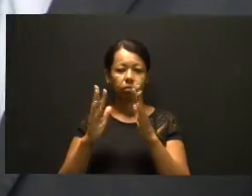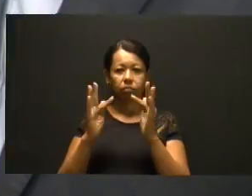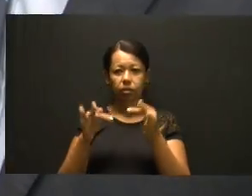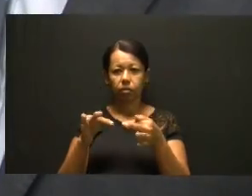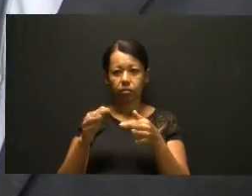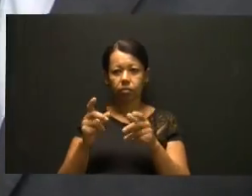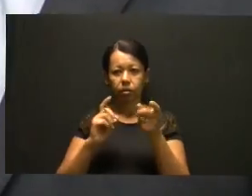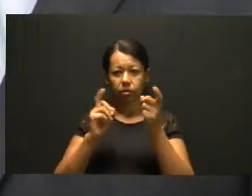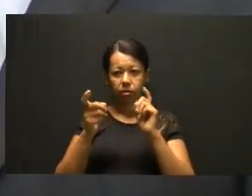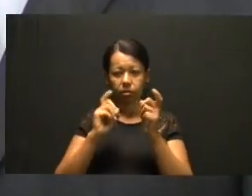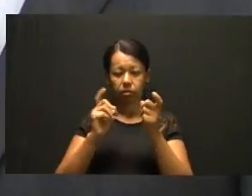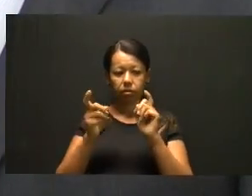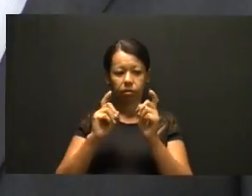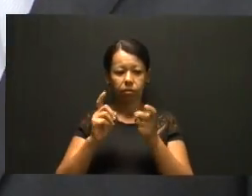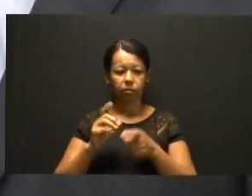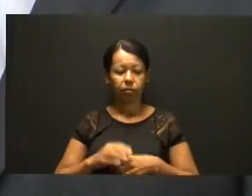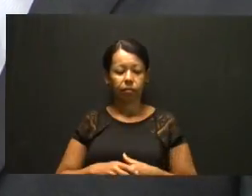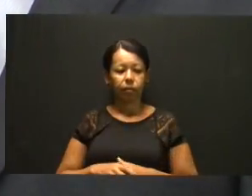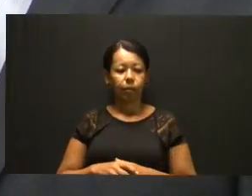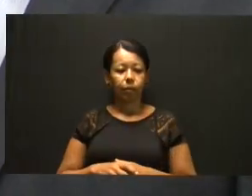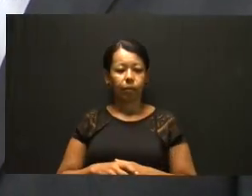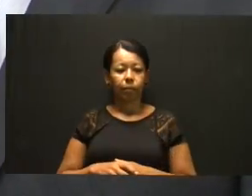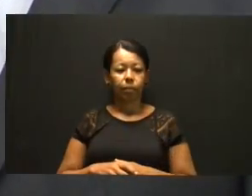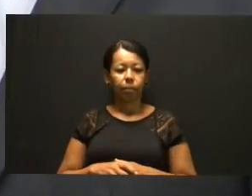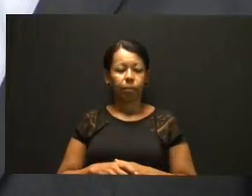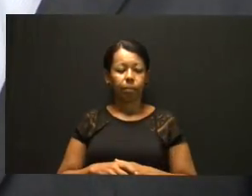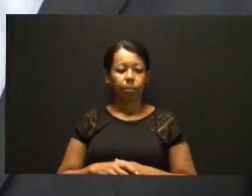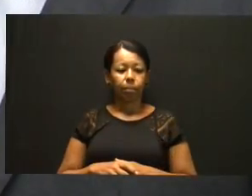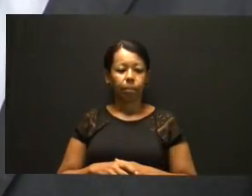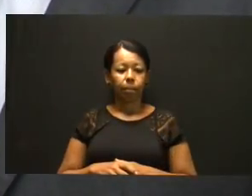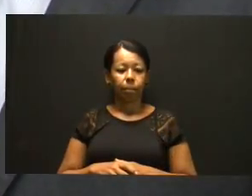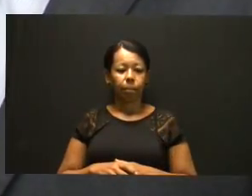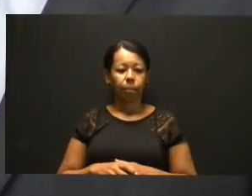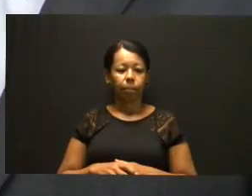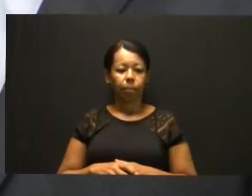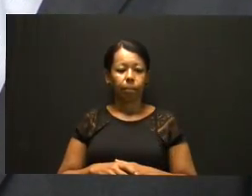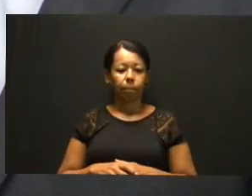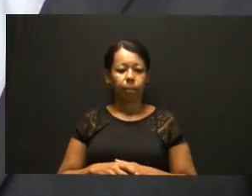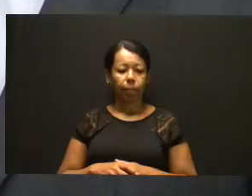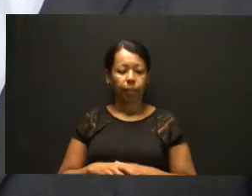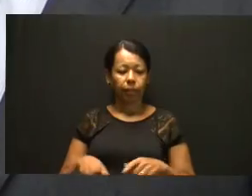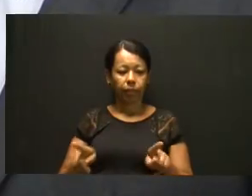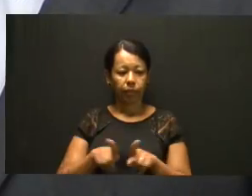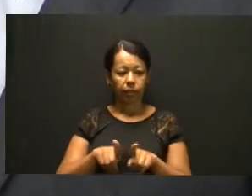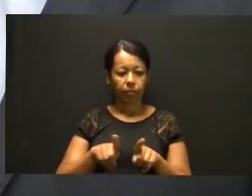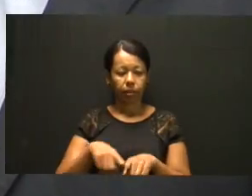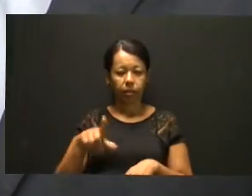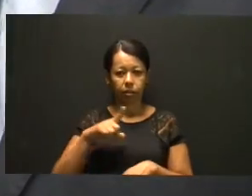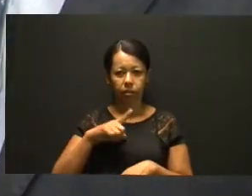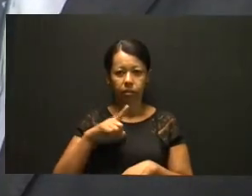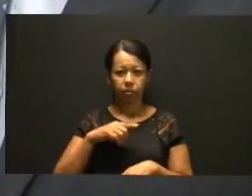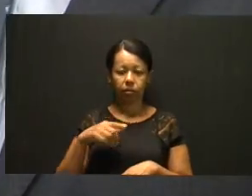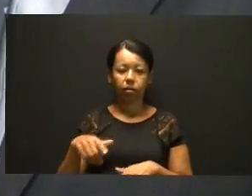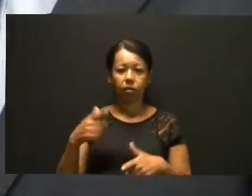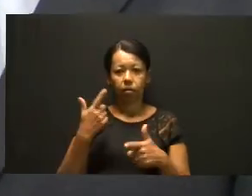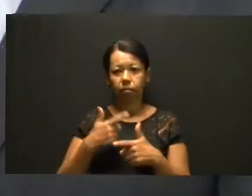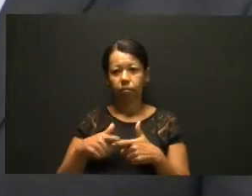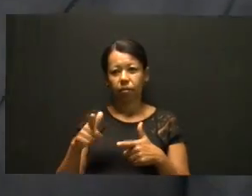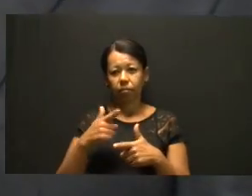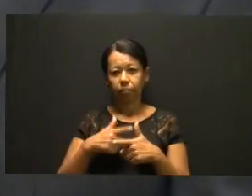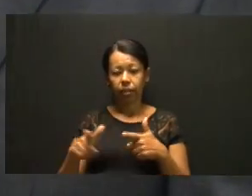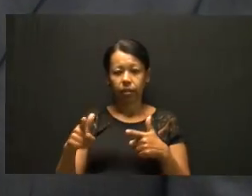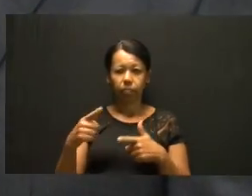da sessão, que já terminou, né, vereador? Mas também nós tivemos aquele grave acidente lá em Santos da